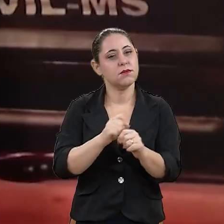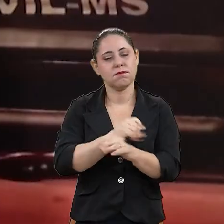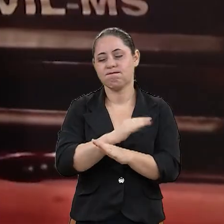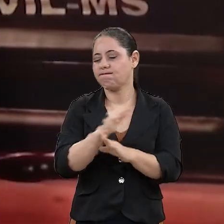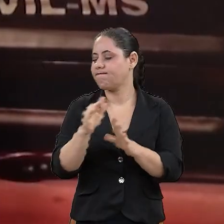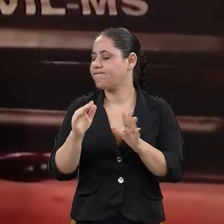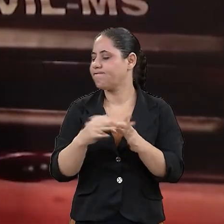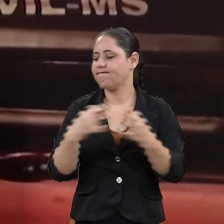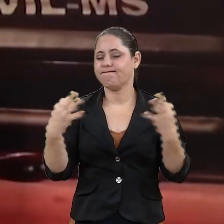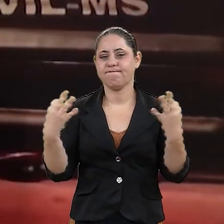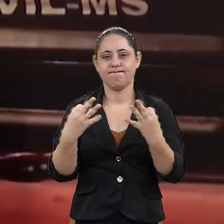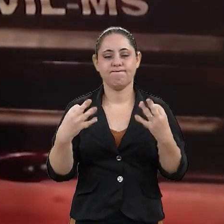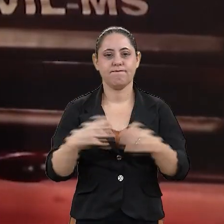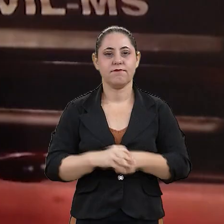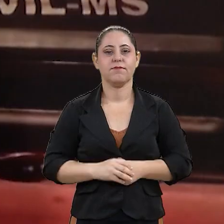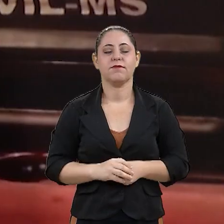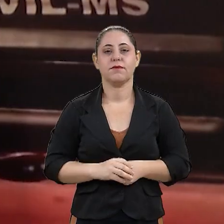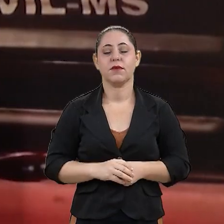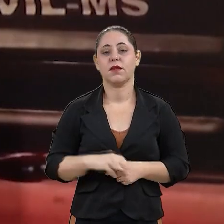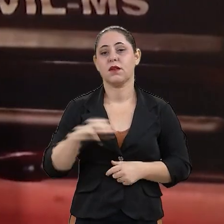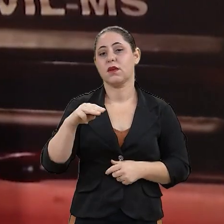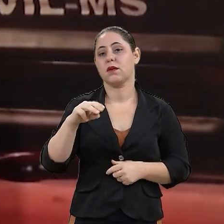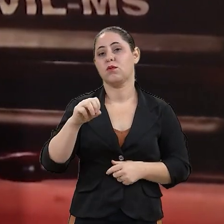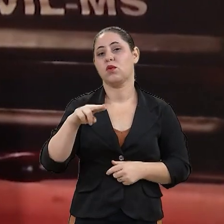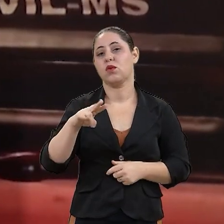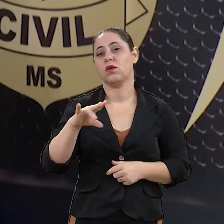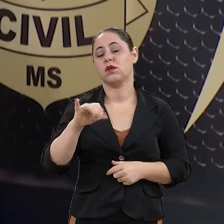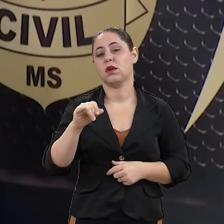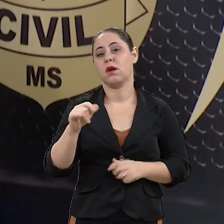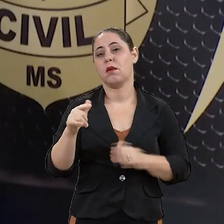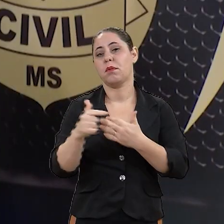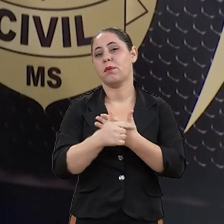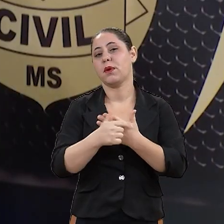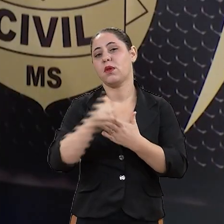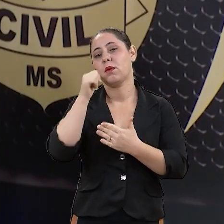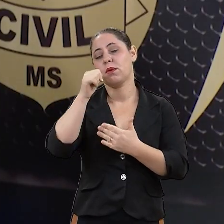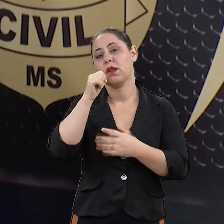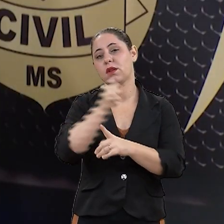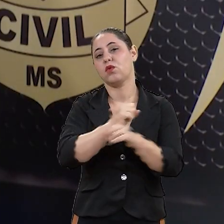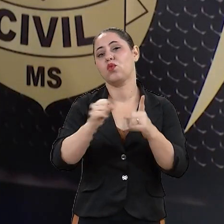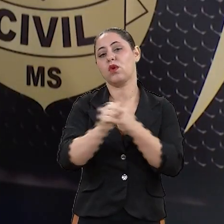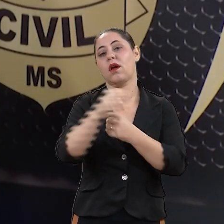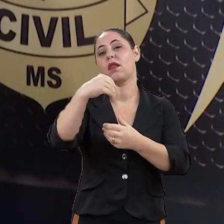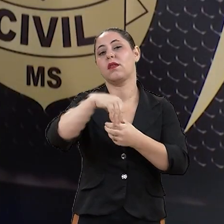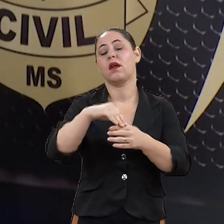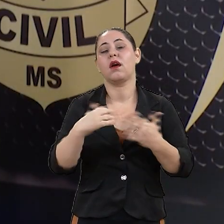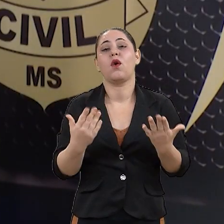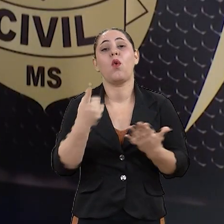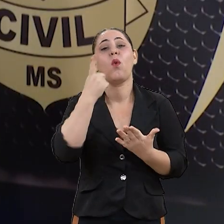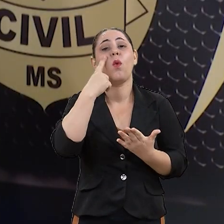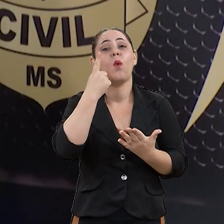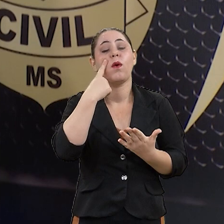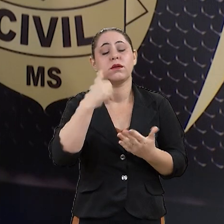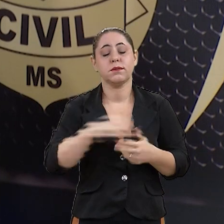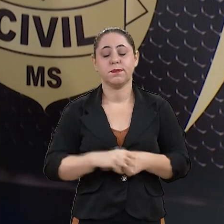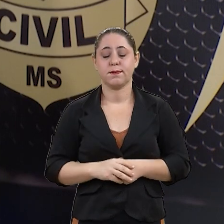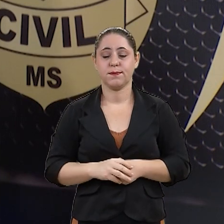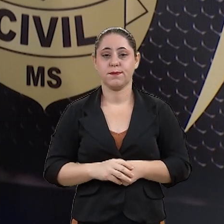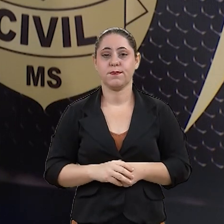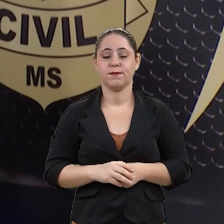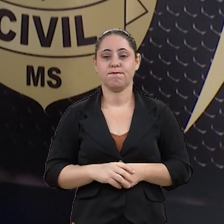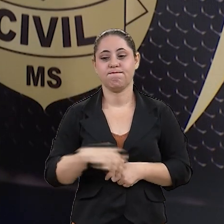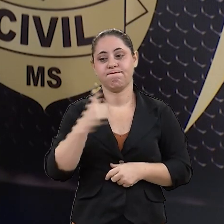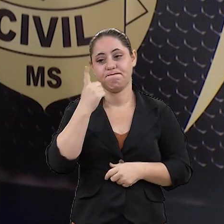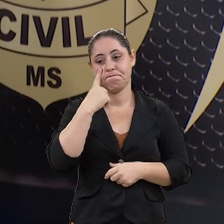Mônica. E, Mônica, qual o papel da mulher na sociedade? Olha, hoje em dia, cada vez mais, assim, para a gente